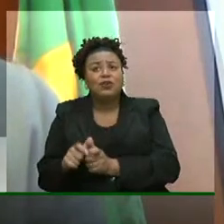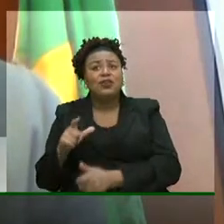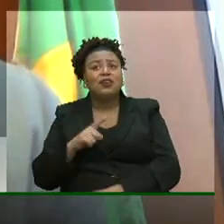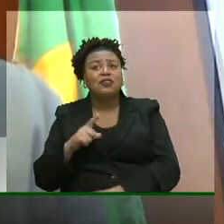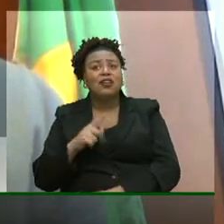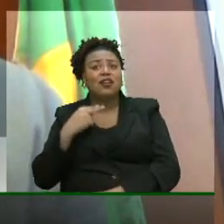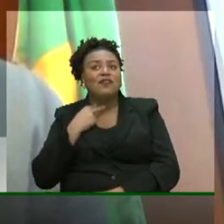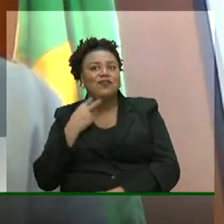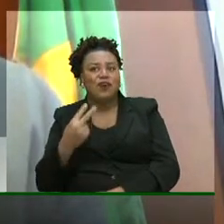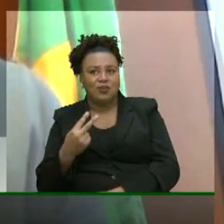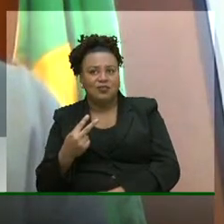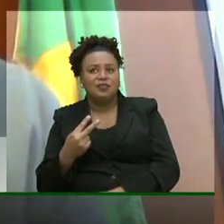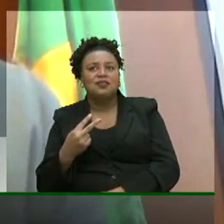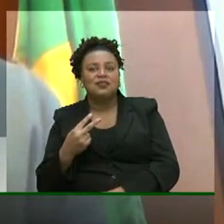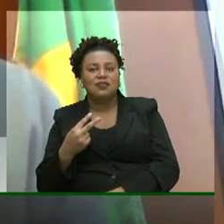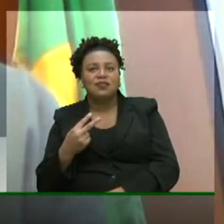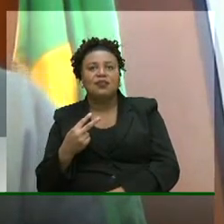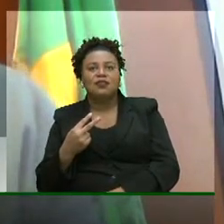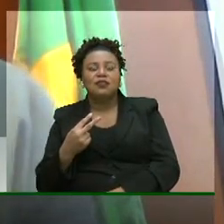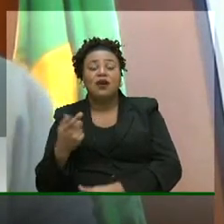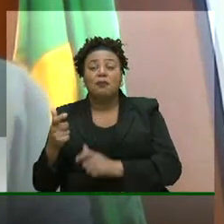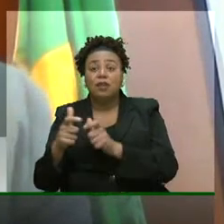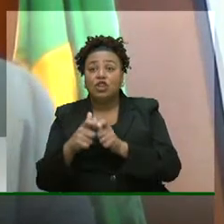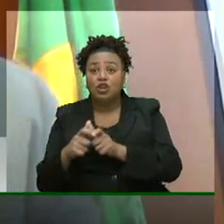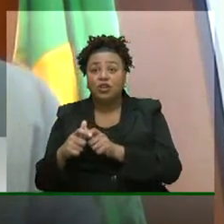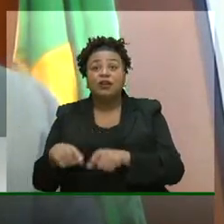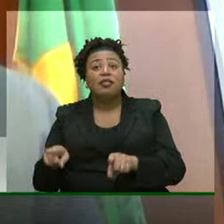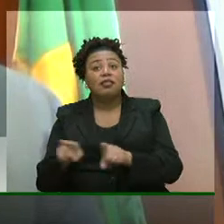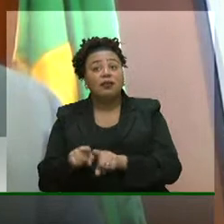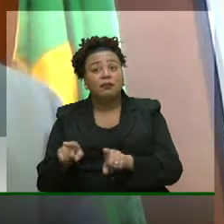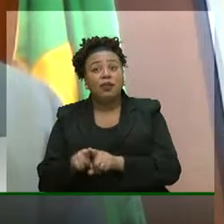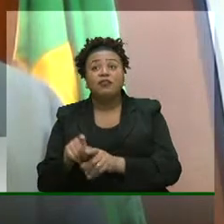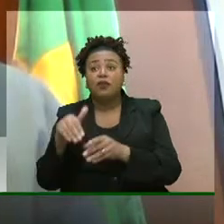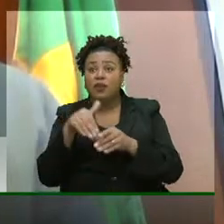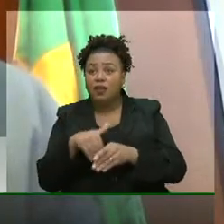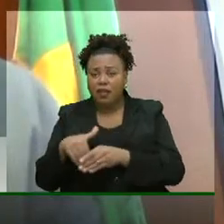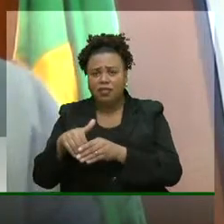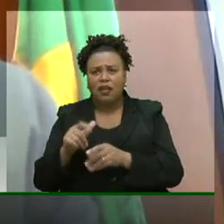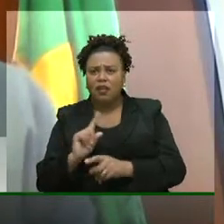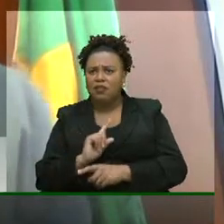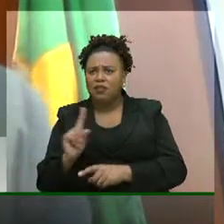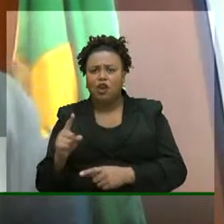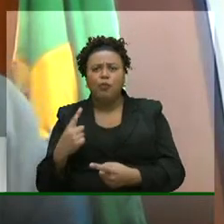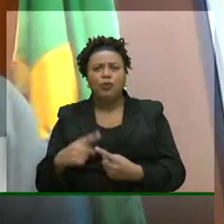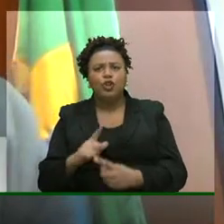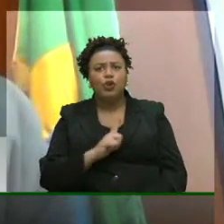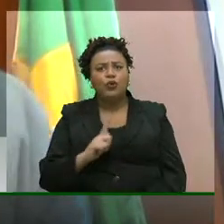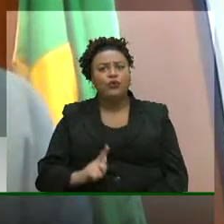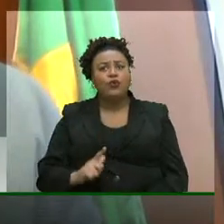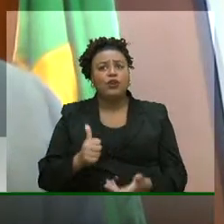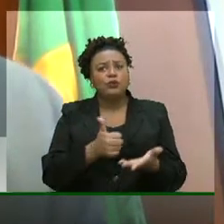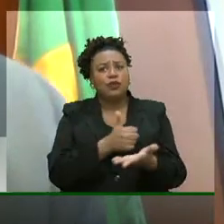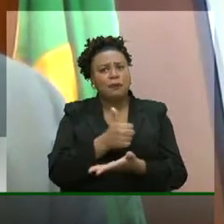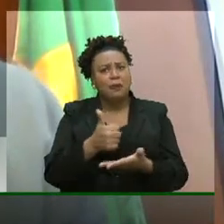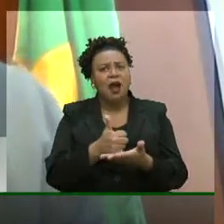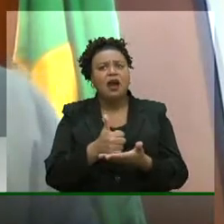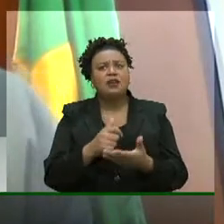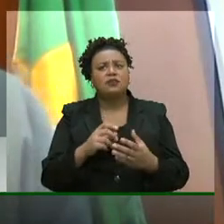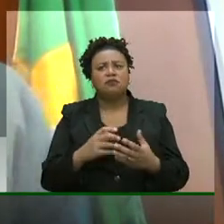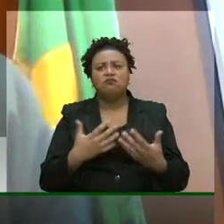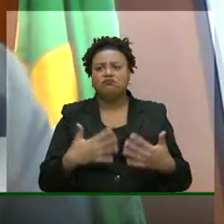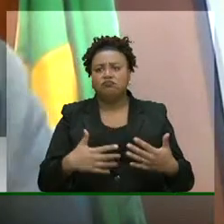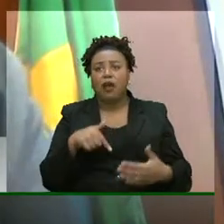sua vontade expressa, minoria que foi também eleita. Não é pelo fato de o governo ter uma base constituída